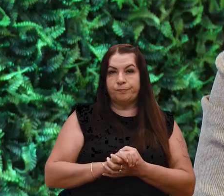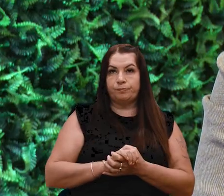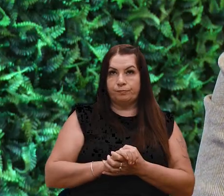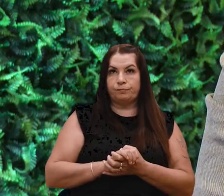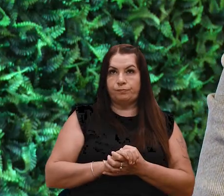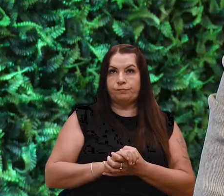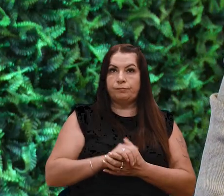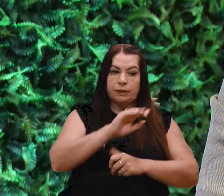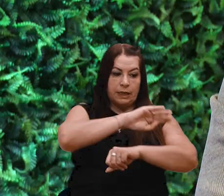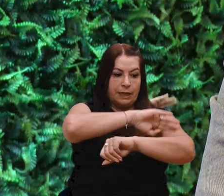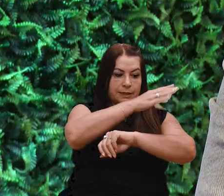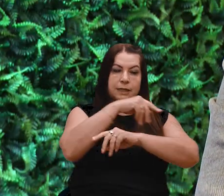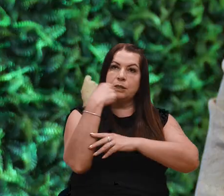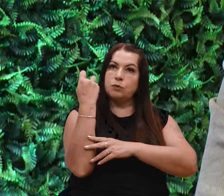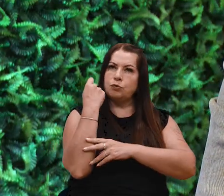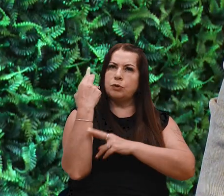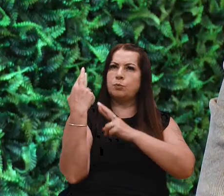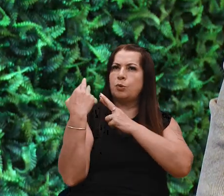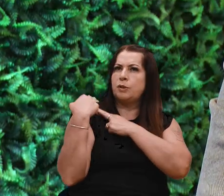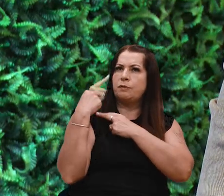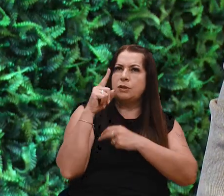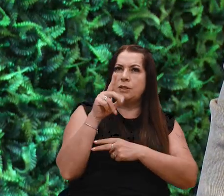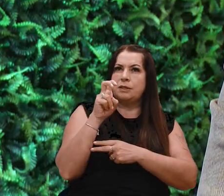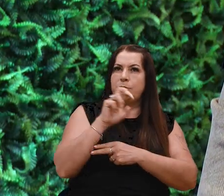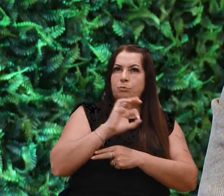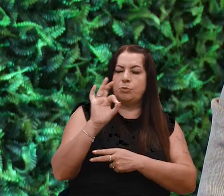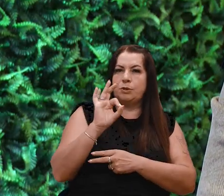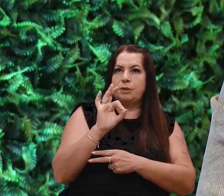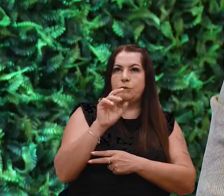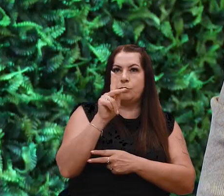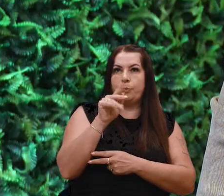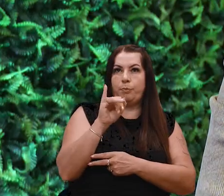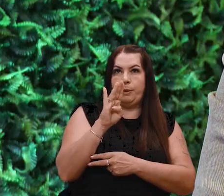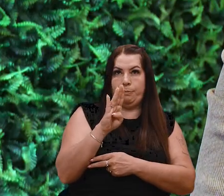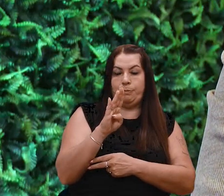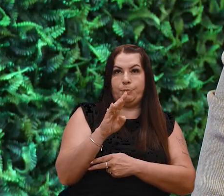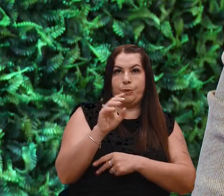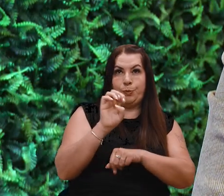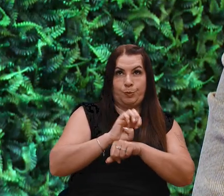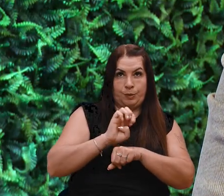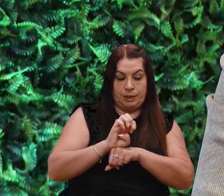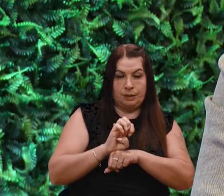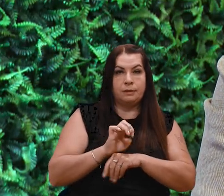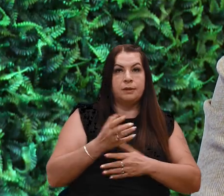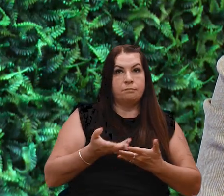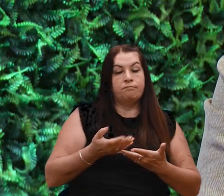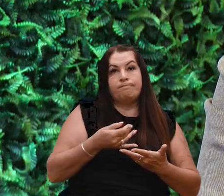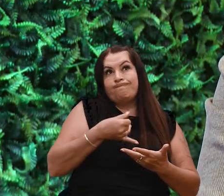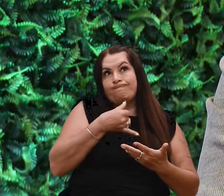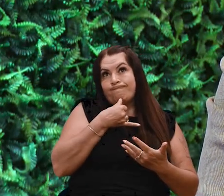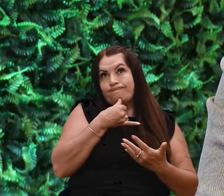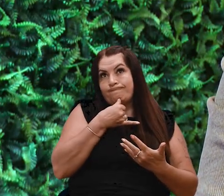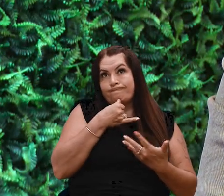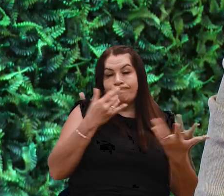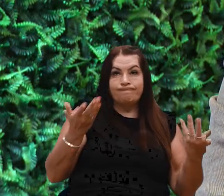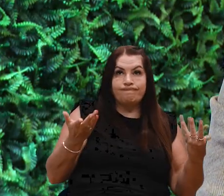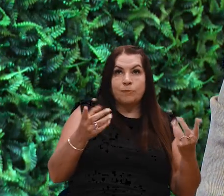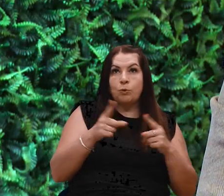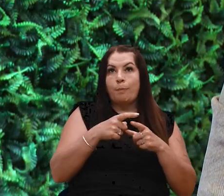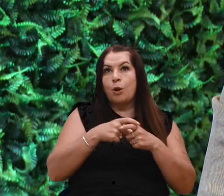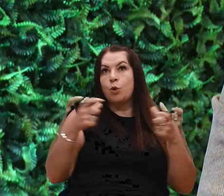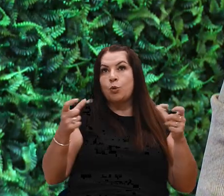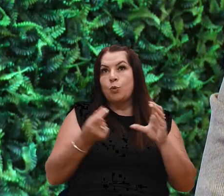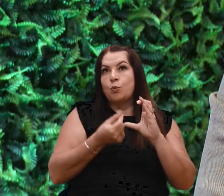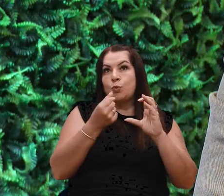a Serra Gaúcha ela é responsável por 15% do PIB do estado. Né? E infelizmente nós amargamos hoje o maior